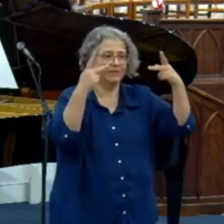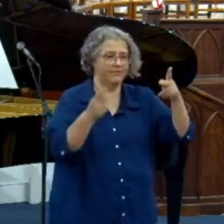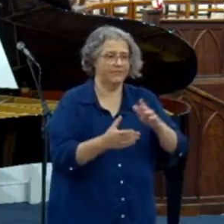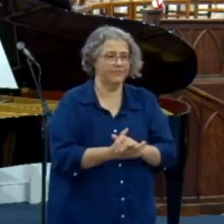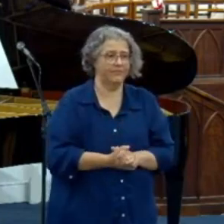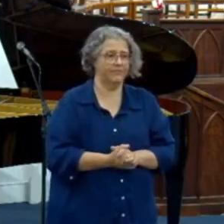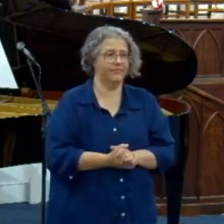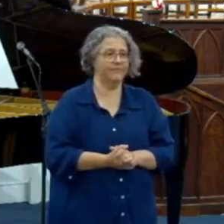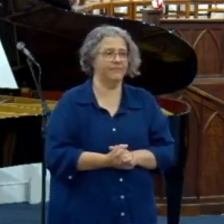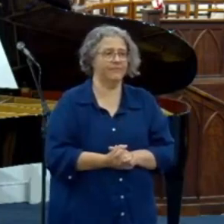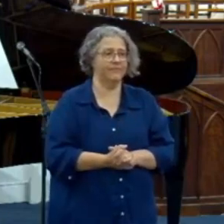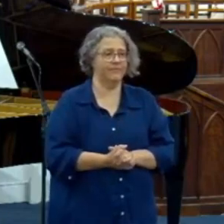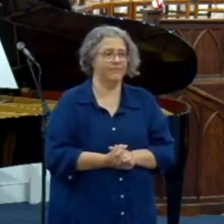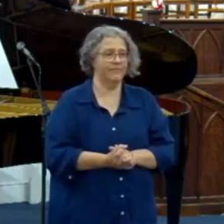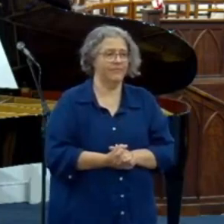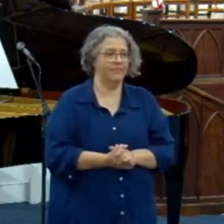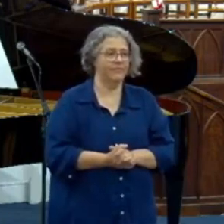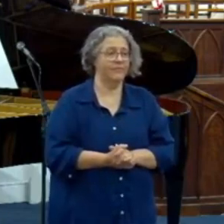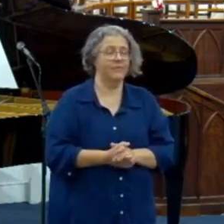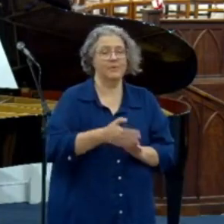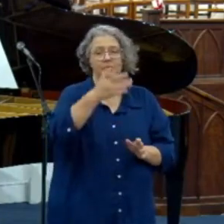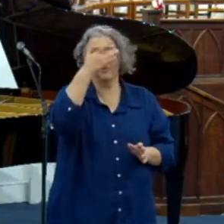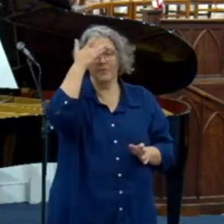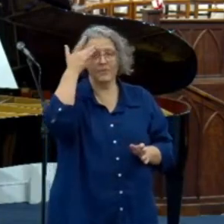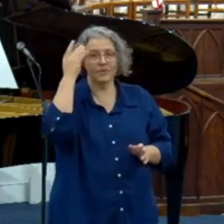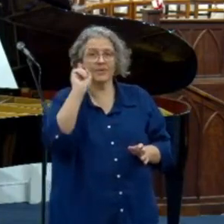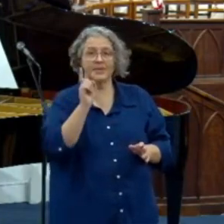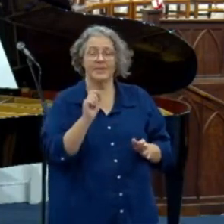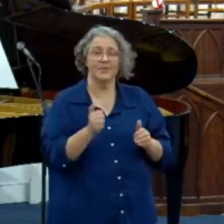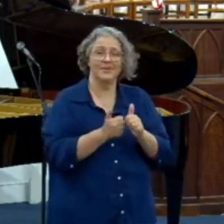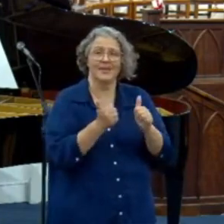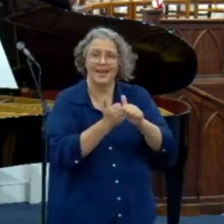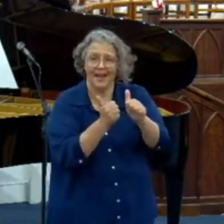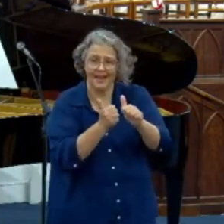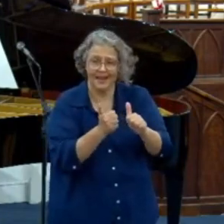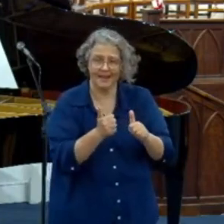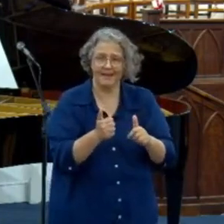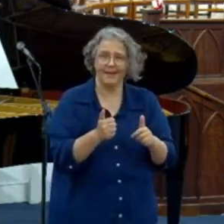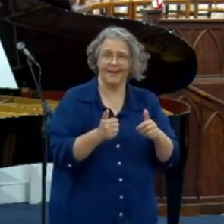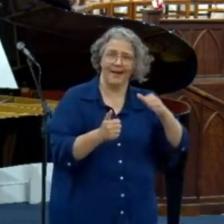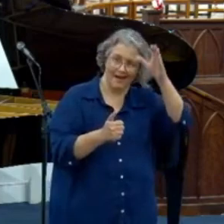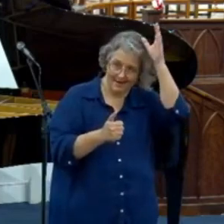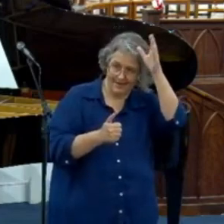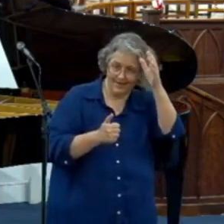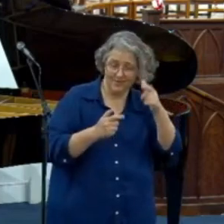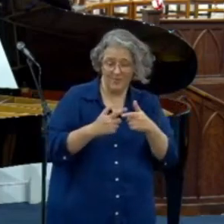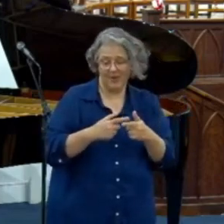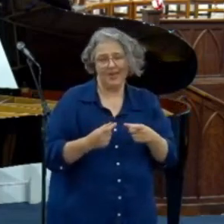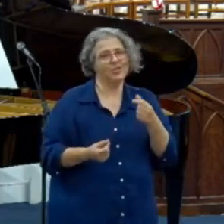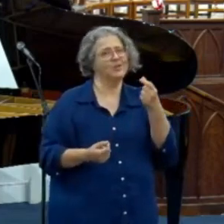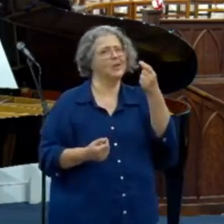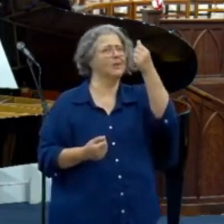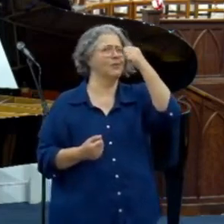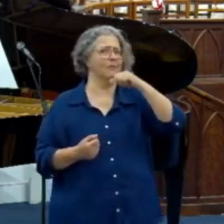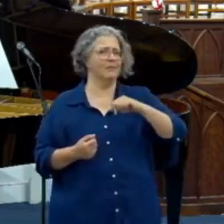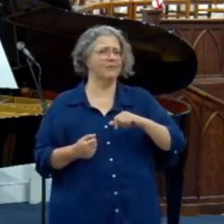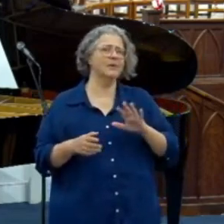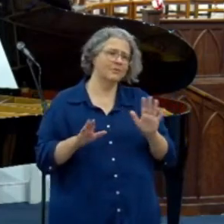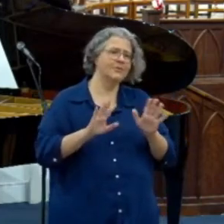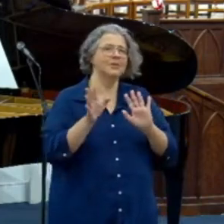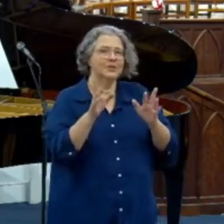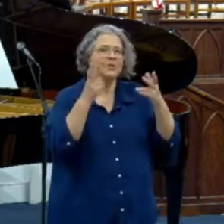que as pessoas não seguem a Cristo por conta do dinheiro. Ou seja, é uma passagem